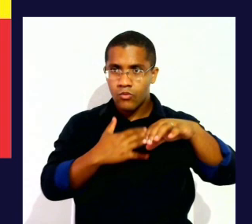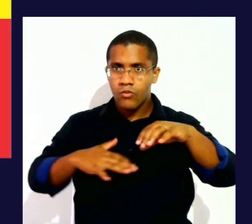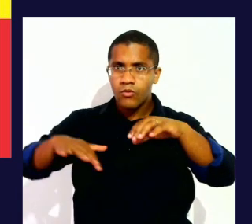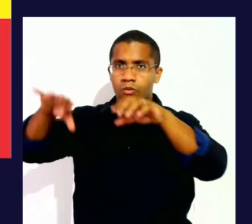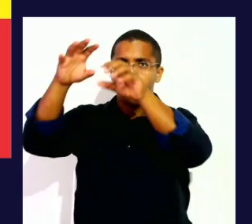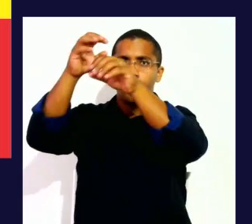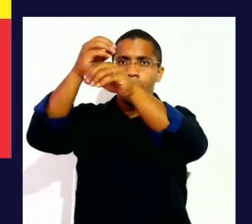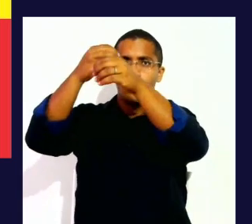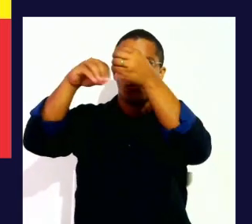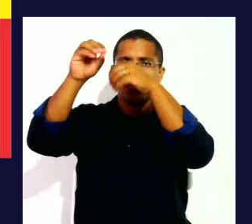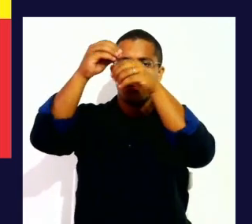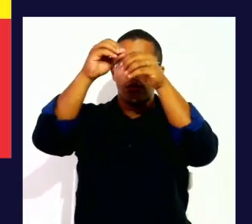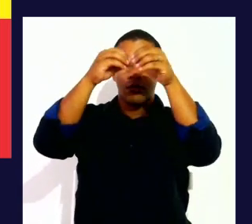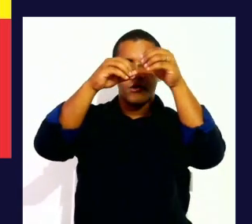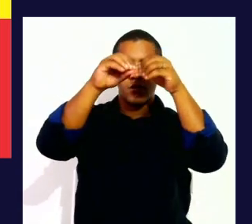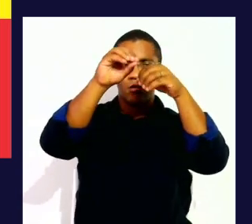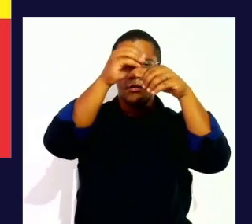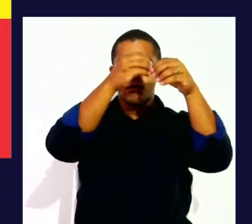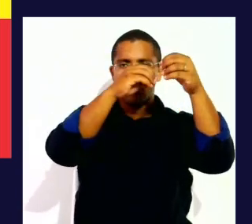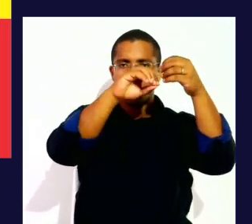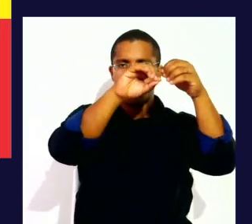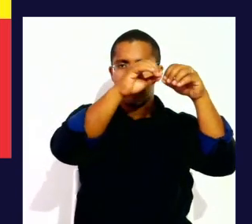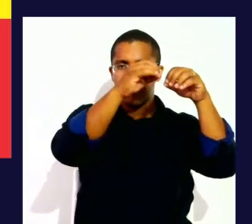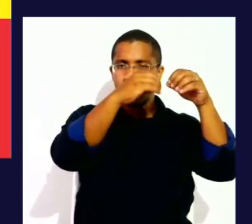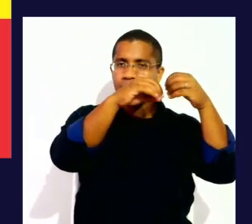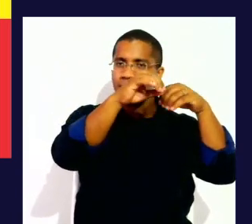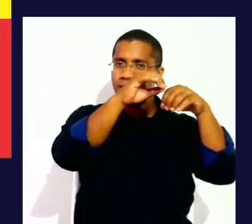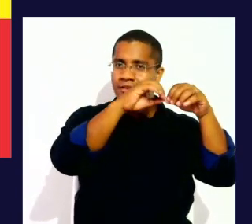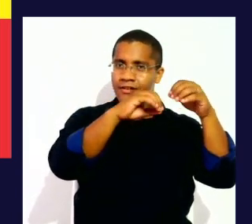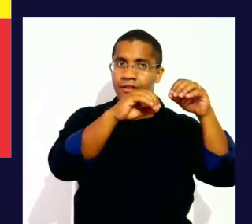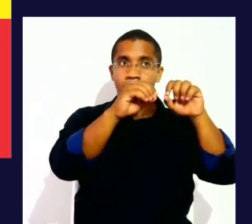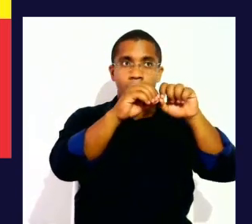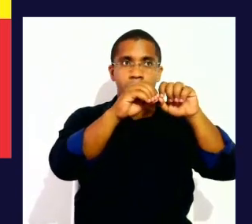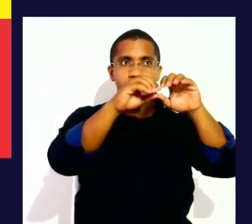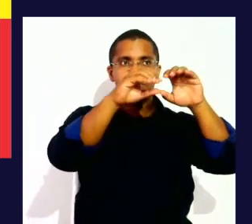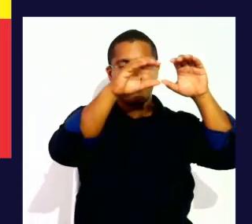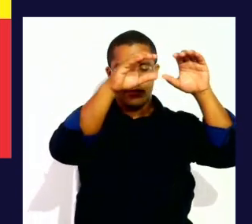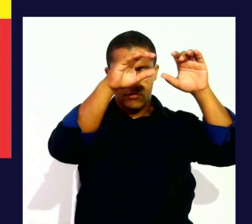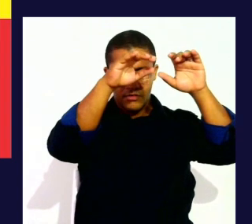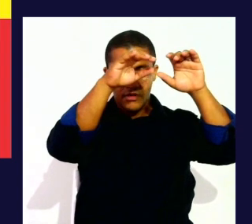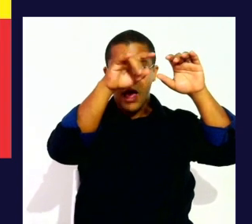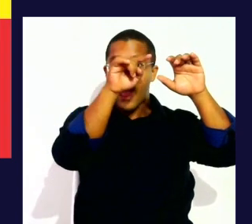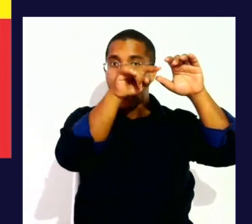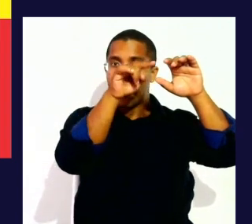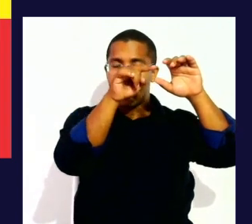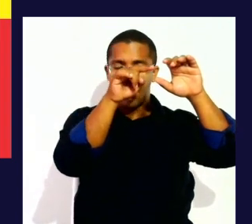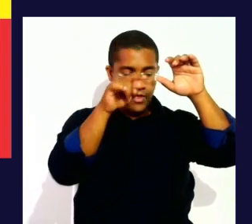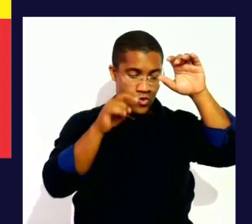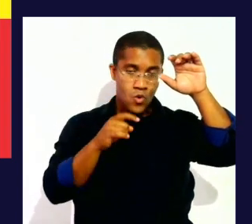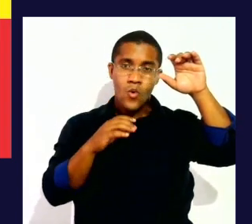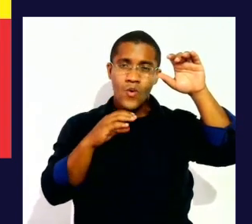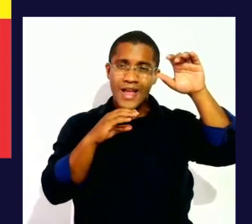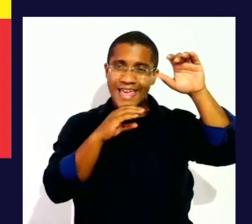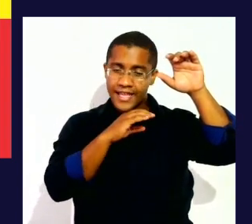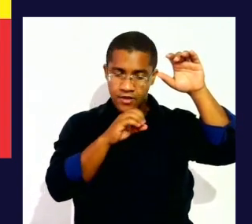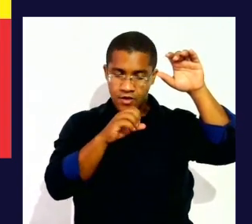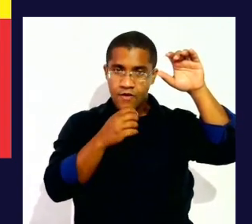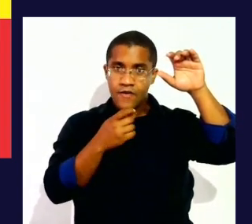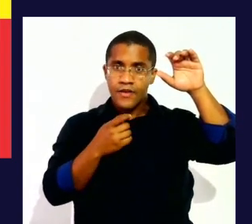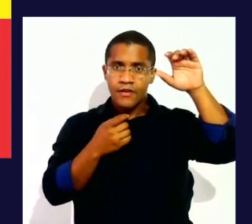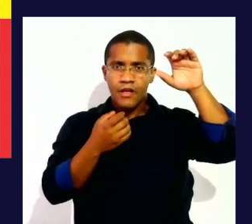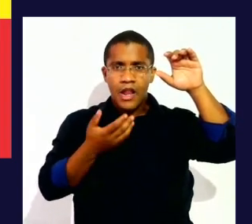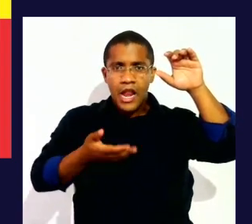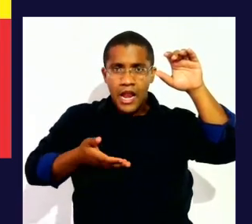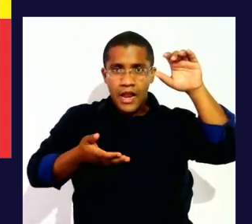e, consequentemente, aumento na sua densidade. Por ser mais denso, o ar quente e o